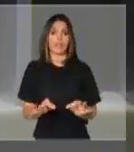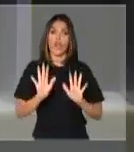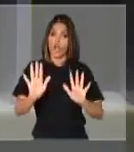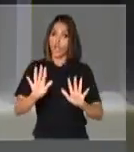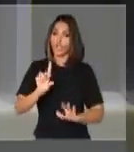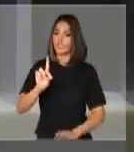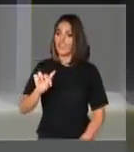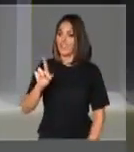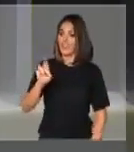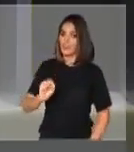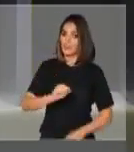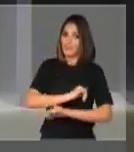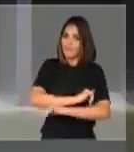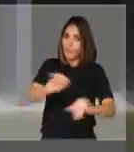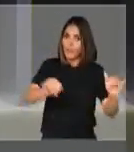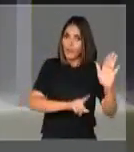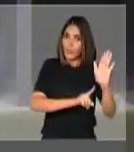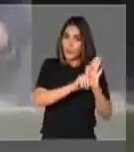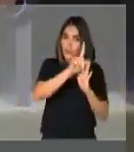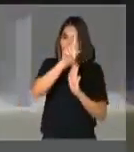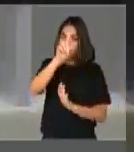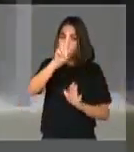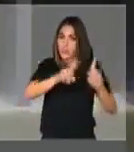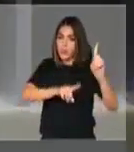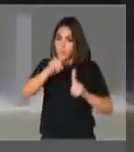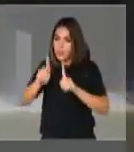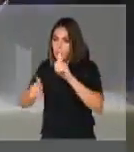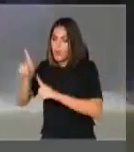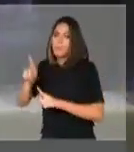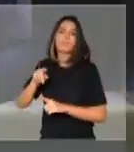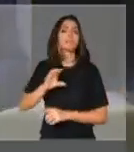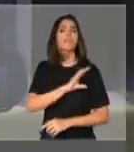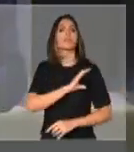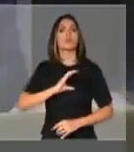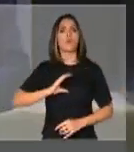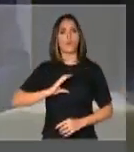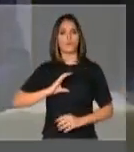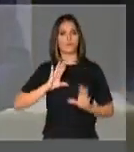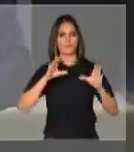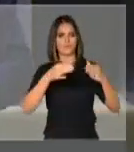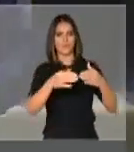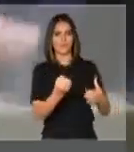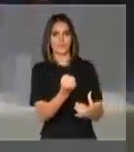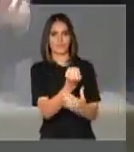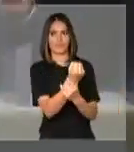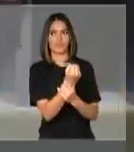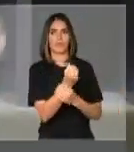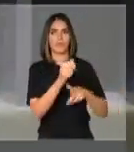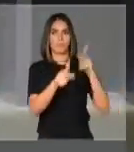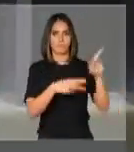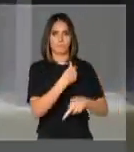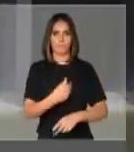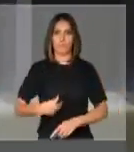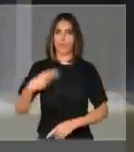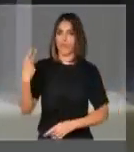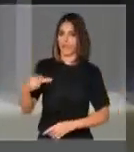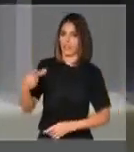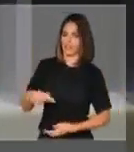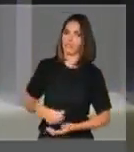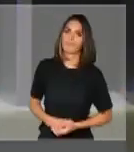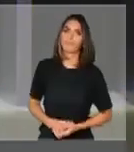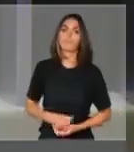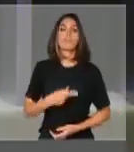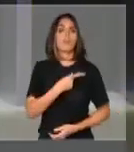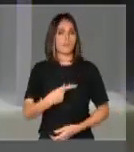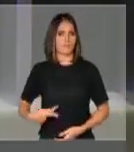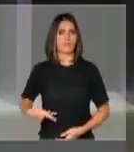aos dados e aos números. A Comissão de Segurança Pública, aqui dessa casa, presidida por